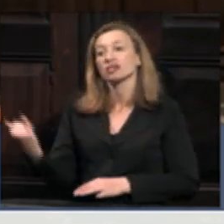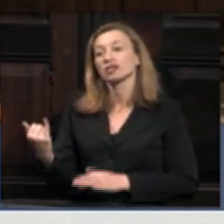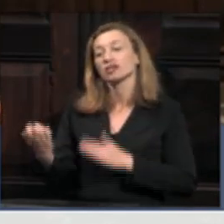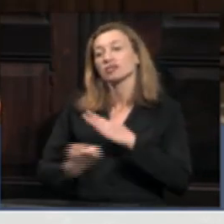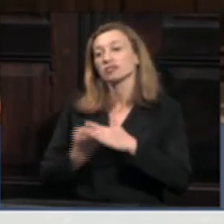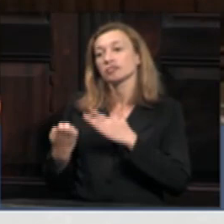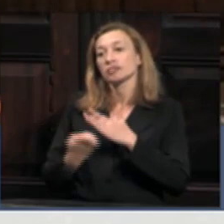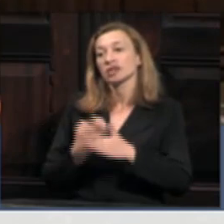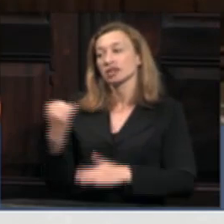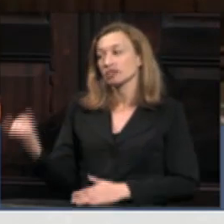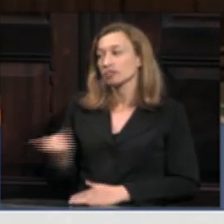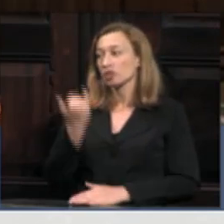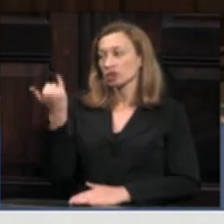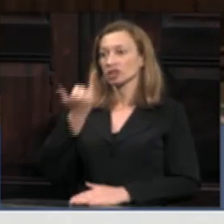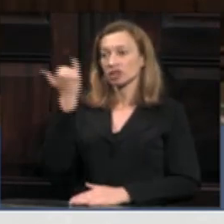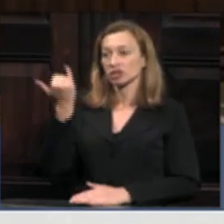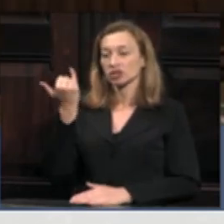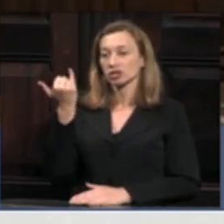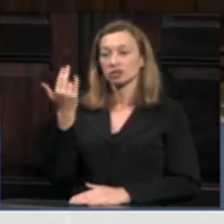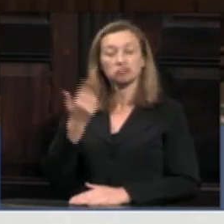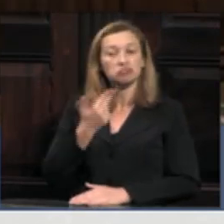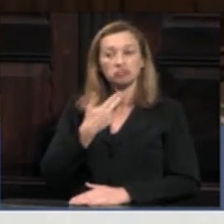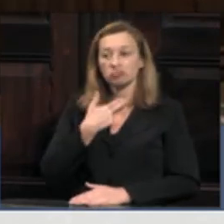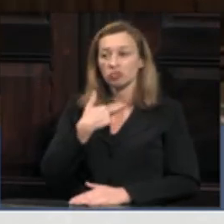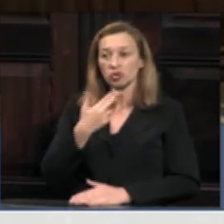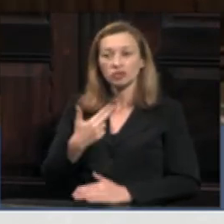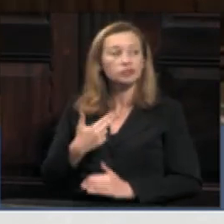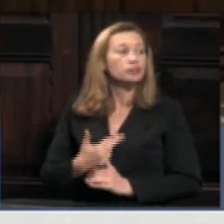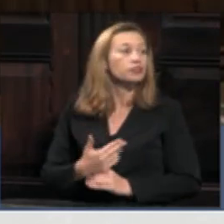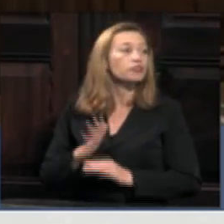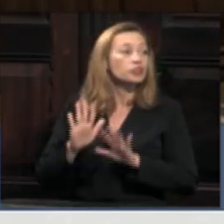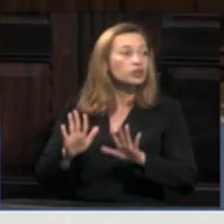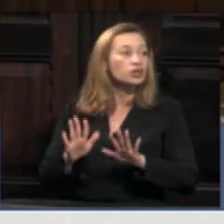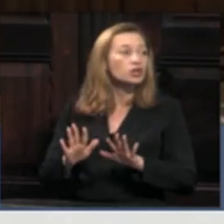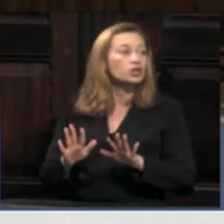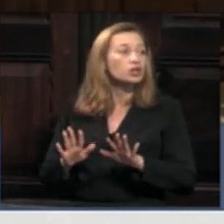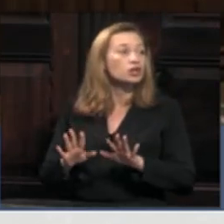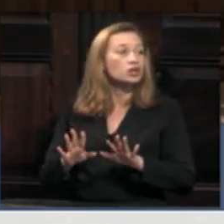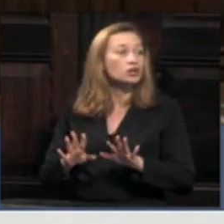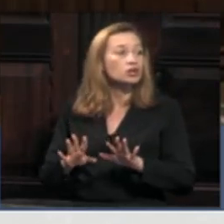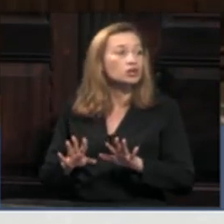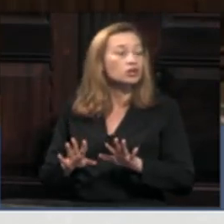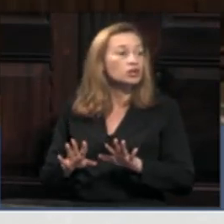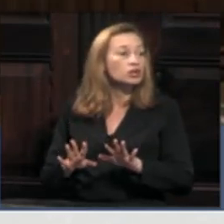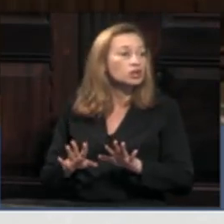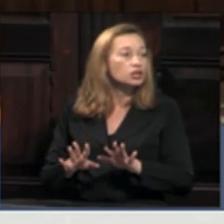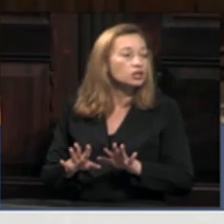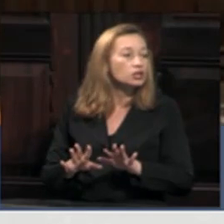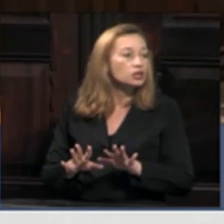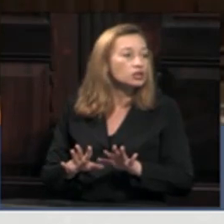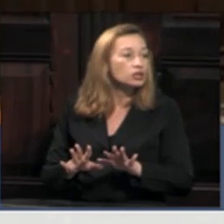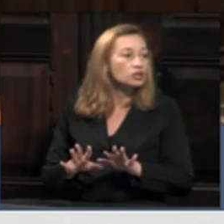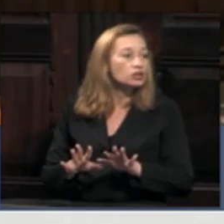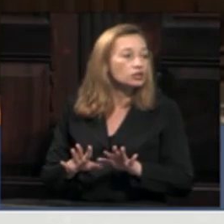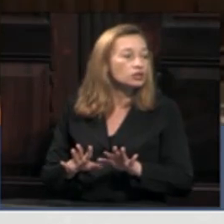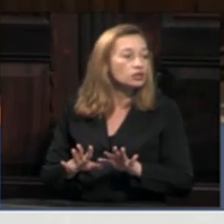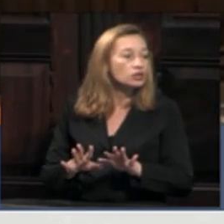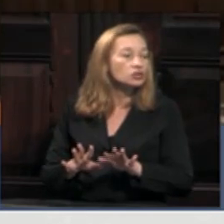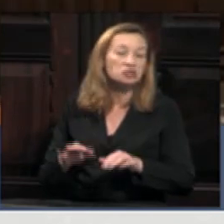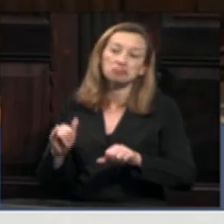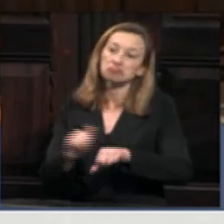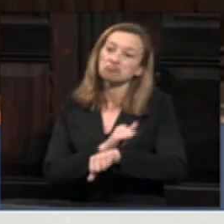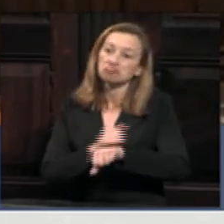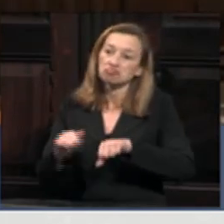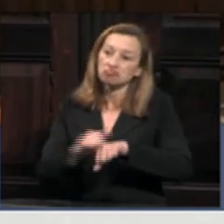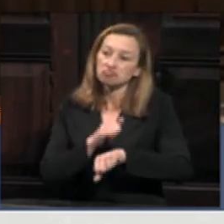no projeto de recuperação fiscal. Possivelmente, ao longo dos anos, quiçá, a Operação Lava